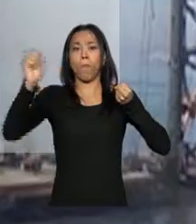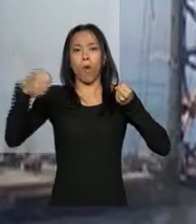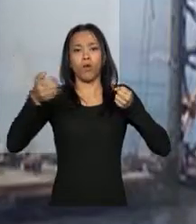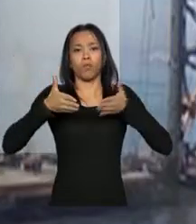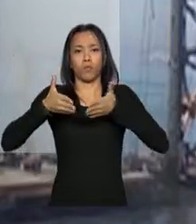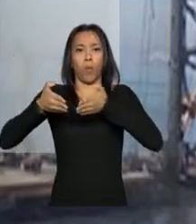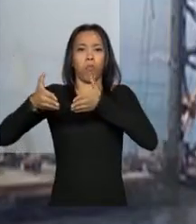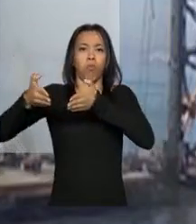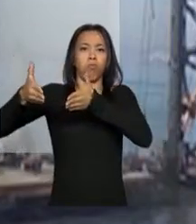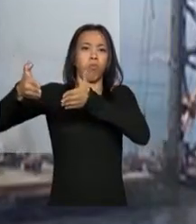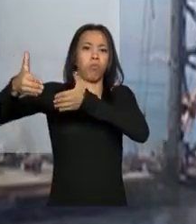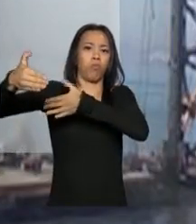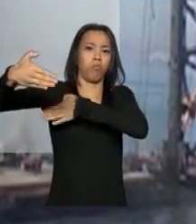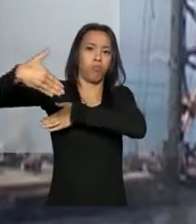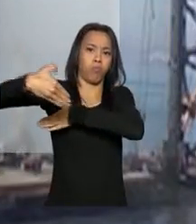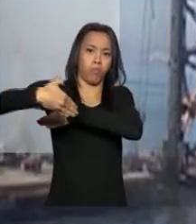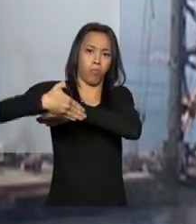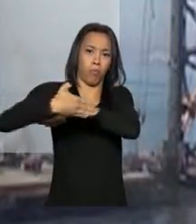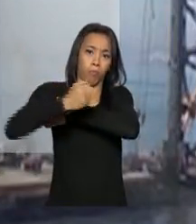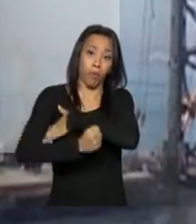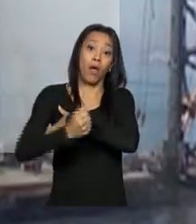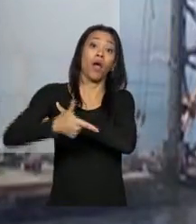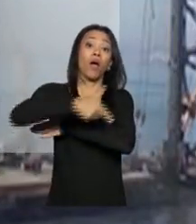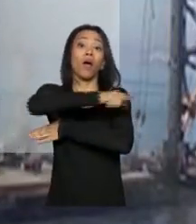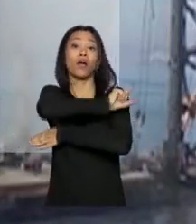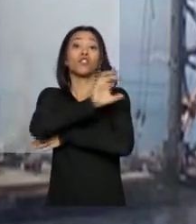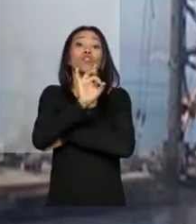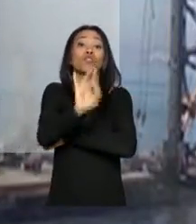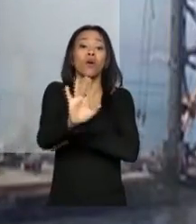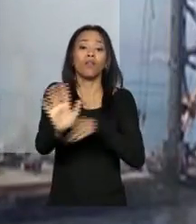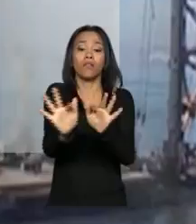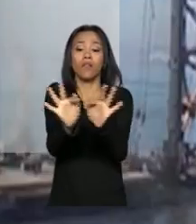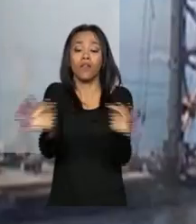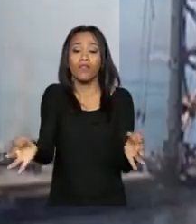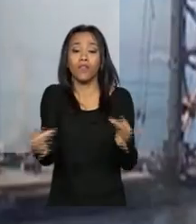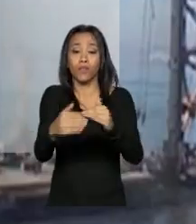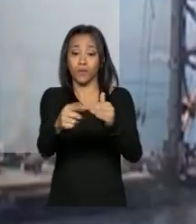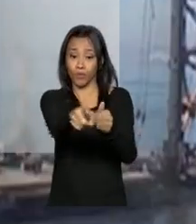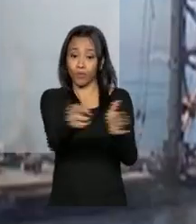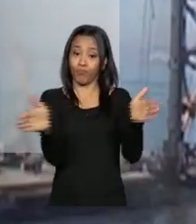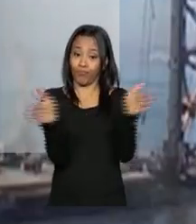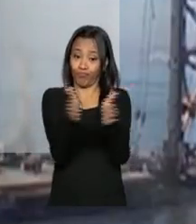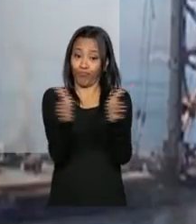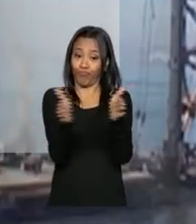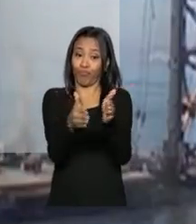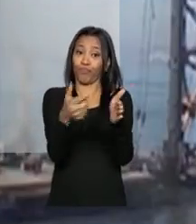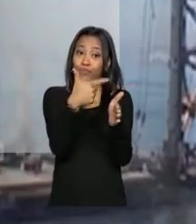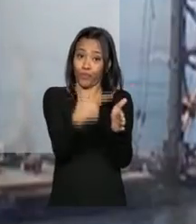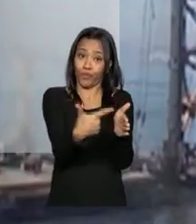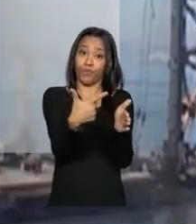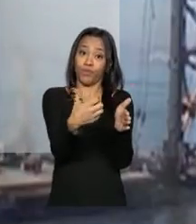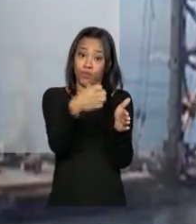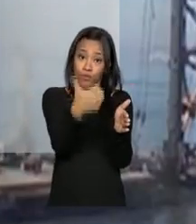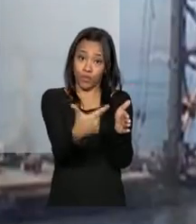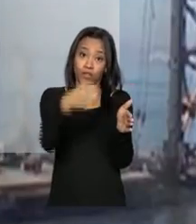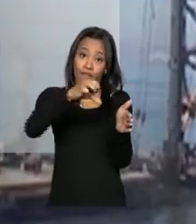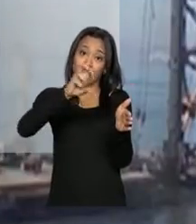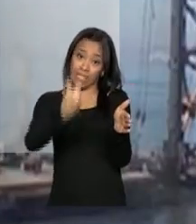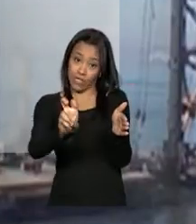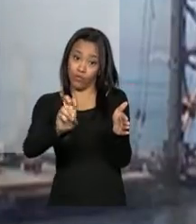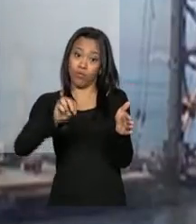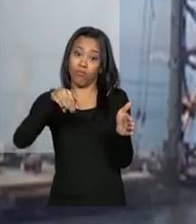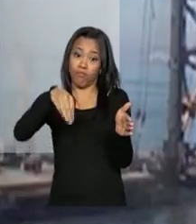atracar. Antes, o porto só permitia manobras de navios com até 295 metros de comprimento. Depois das